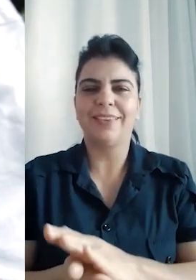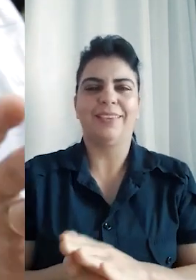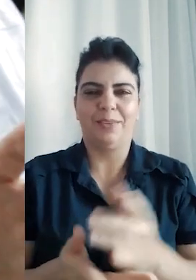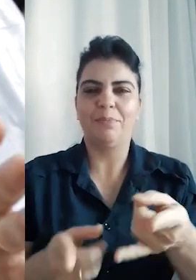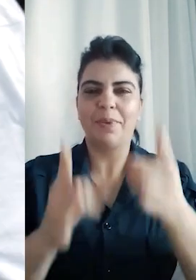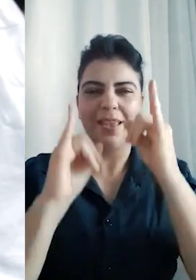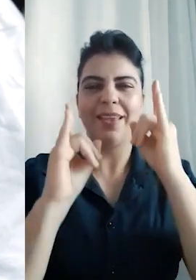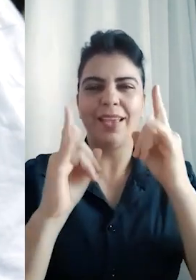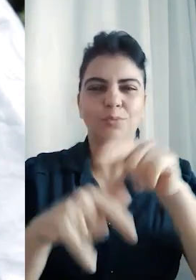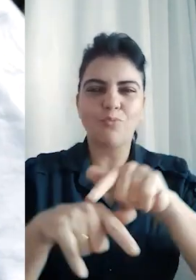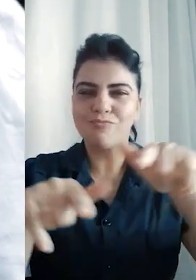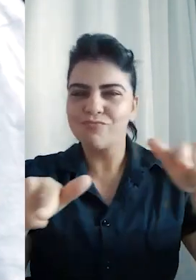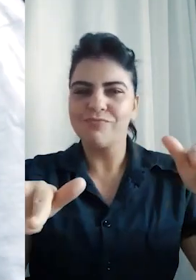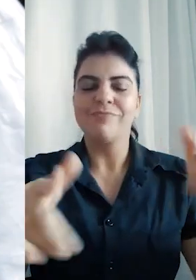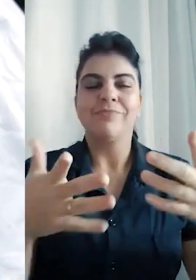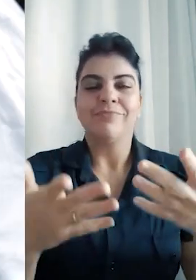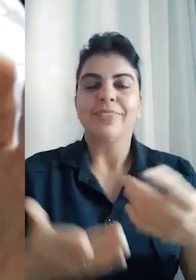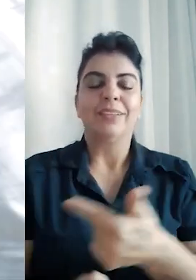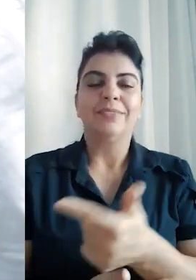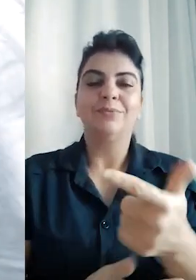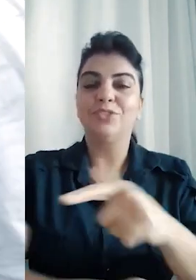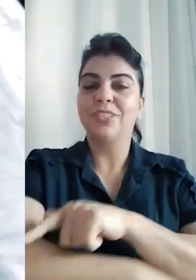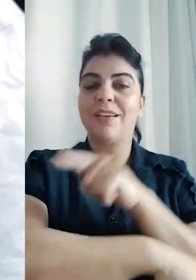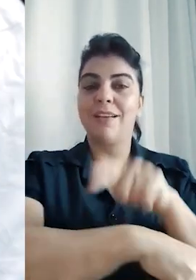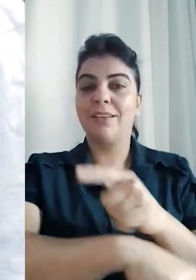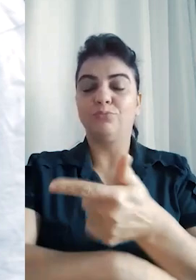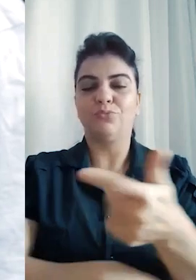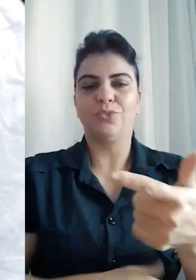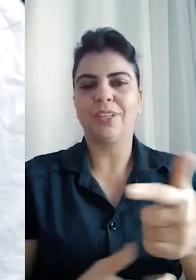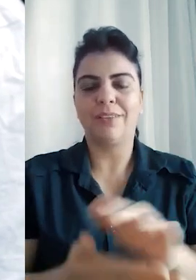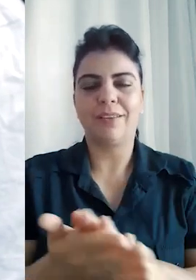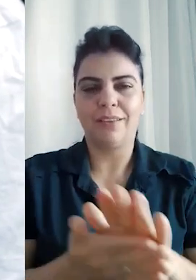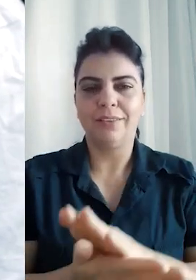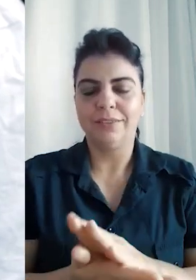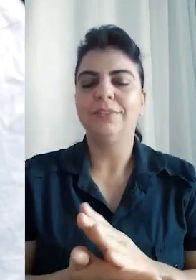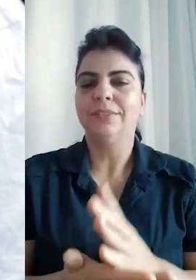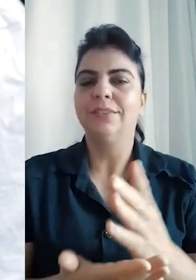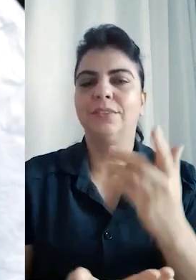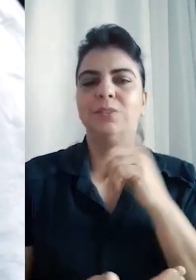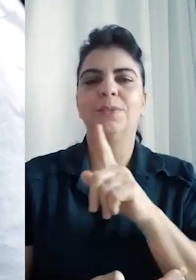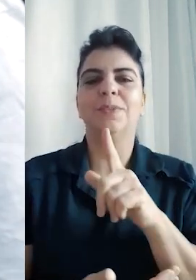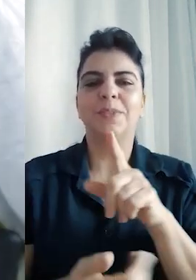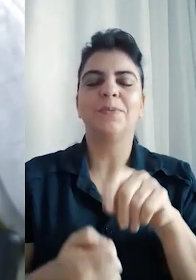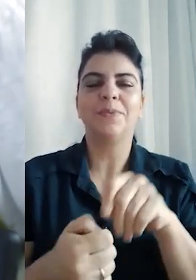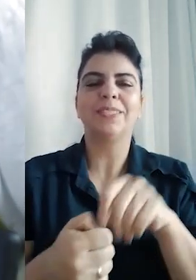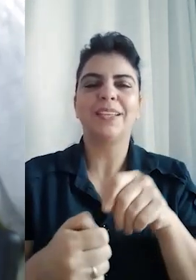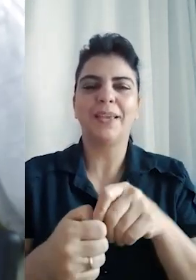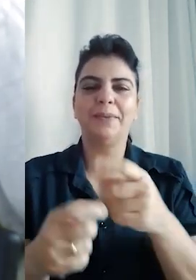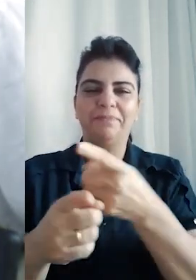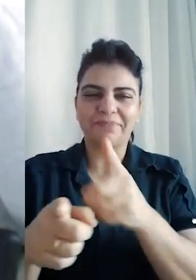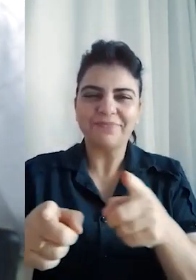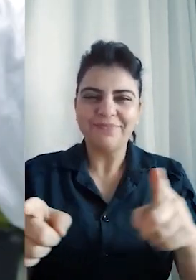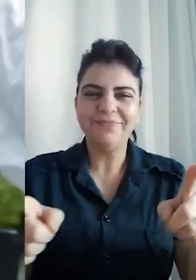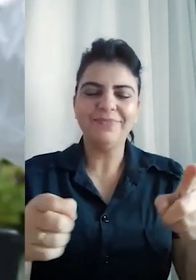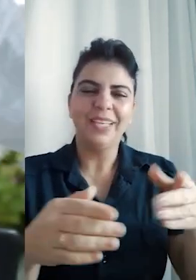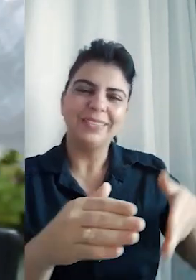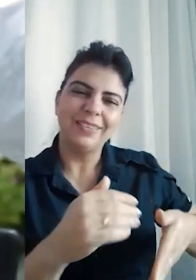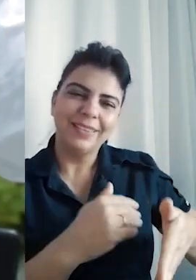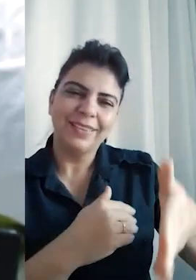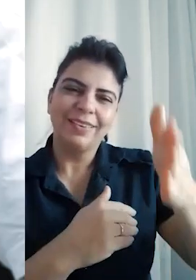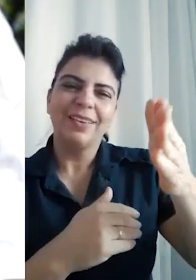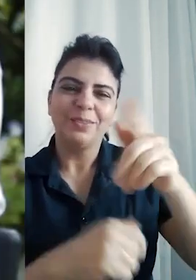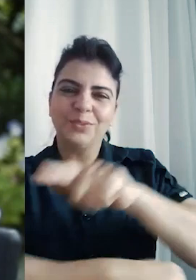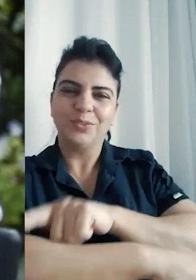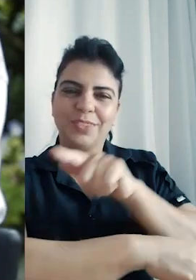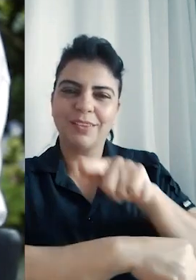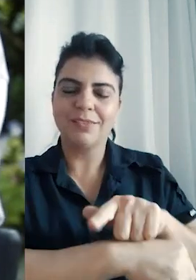só um esqueleto praticamente do prédio, tudo, o ginásio, não tinha nada. E a gente fez assim uma churrasqueira gigantesca assim na